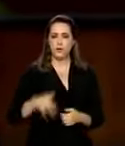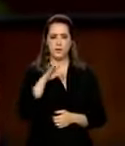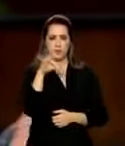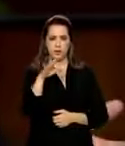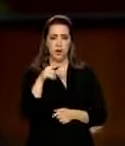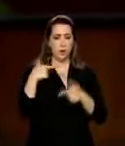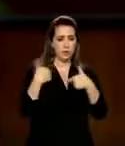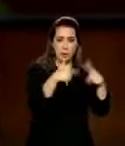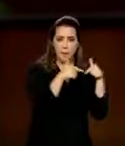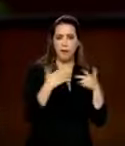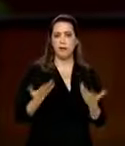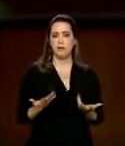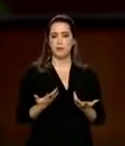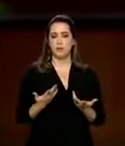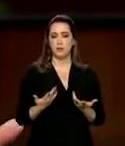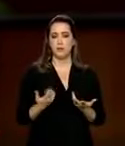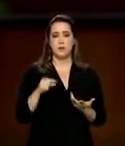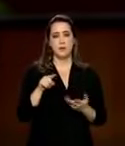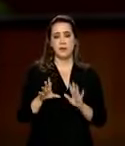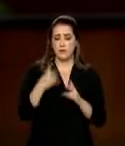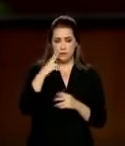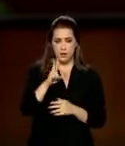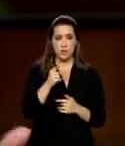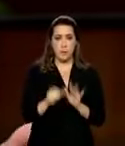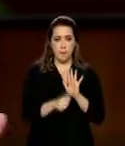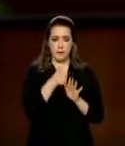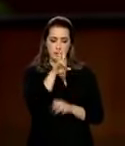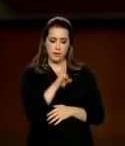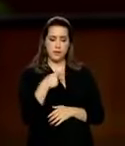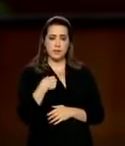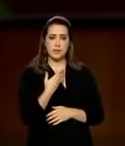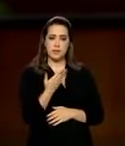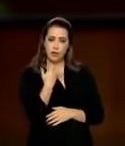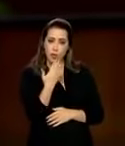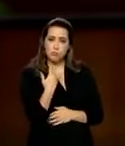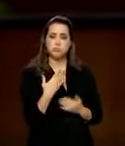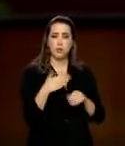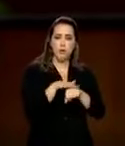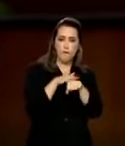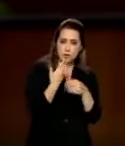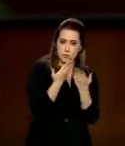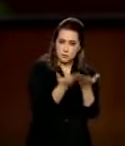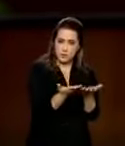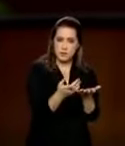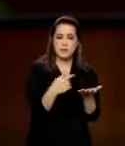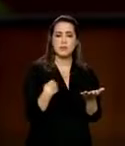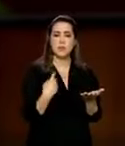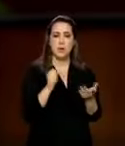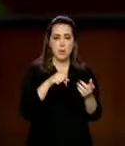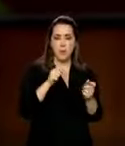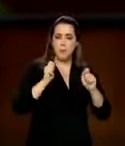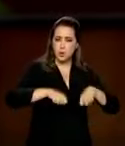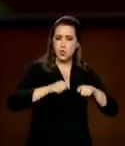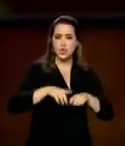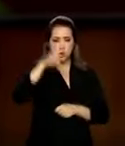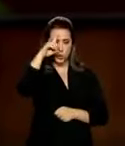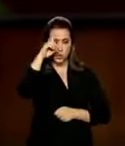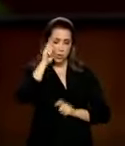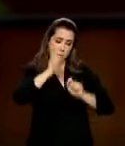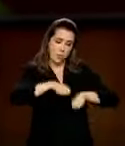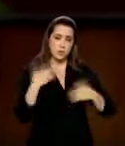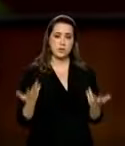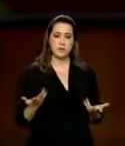pode ver, a primeira vez que estou conversando com vocês, eu podia falar todo dia aqui, é a primeira vez que estou conversando com vocês. Estamos fazendo a nossa parte, estamos trabalhando, e aqui